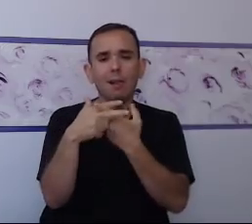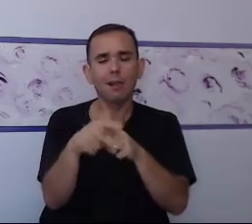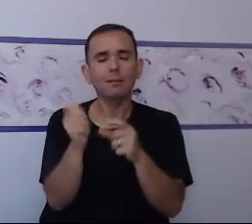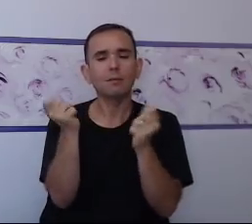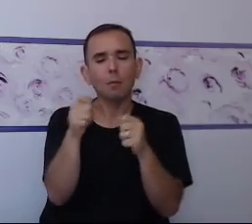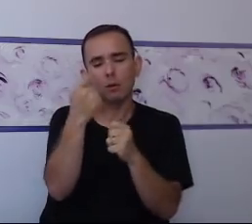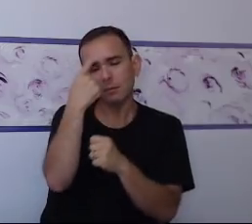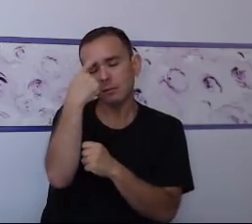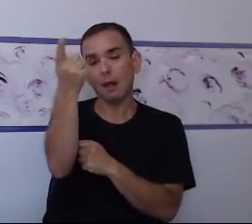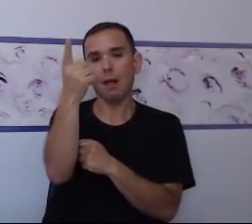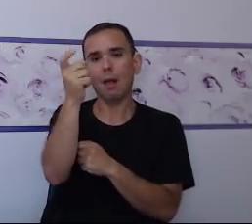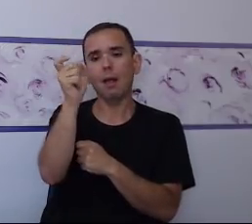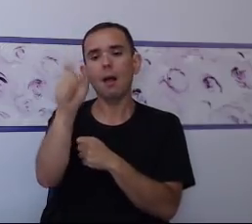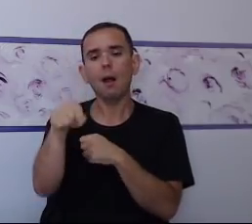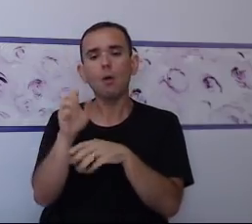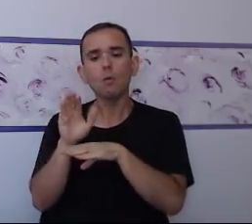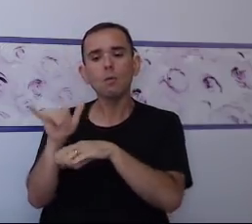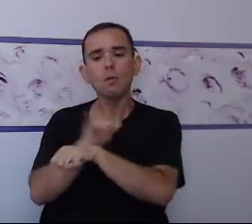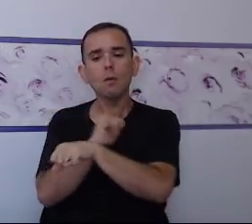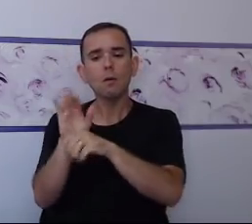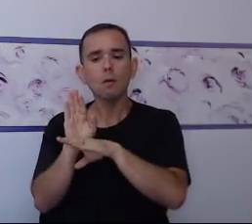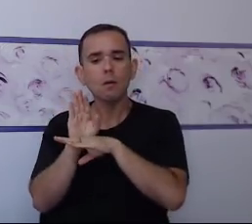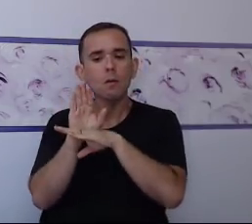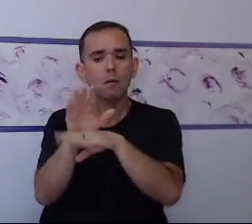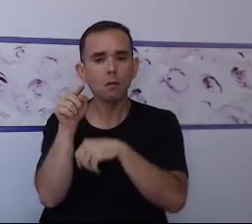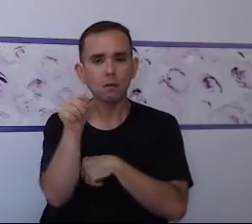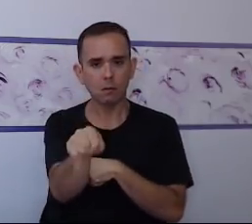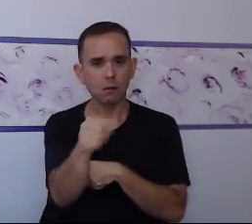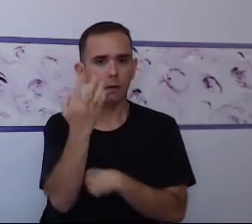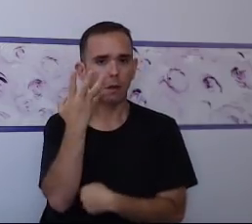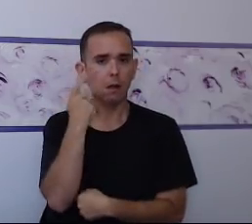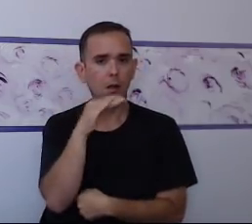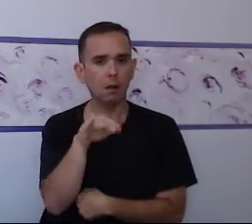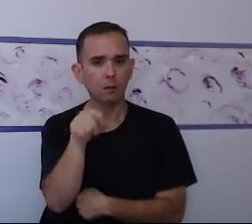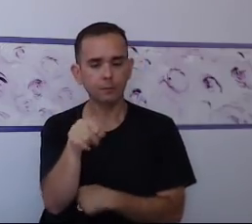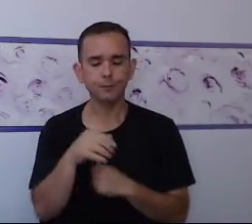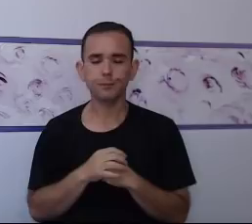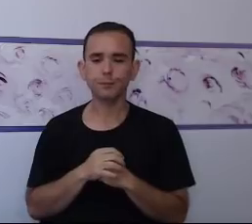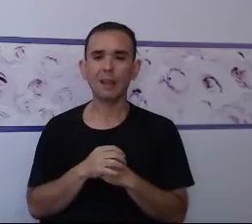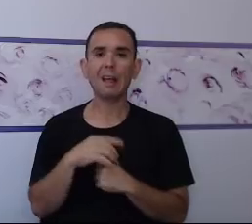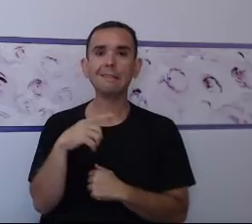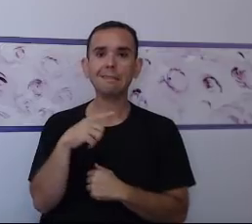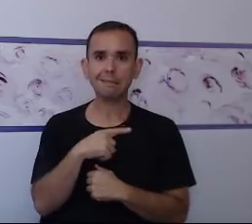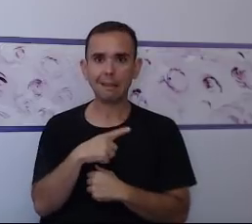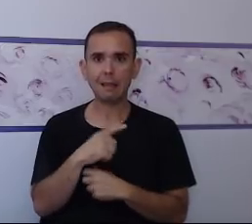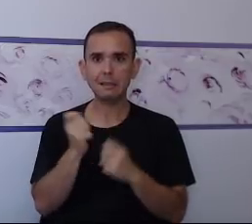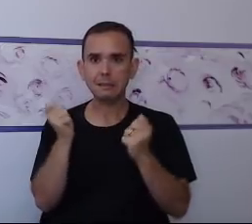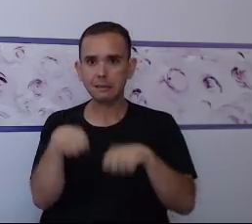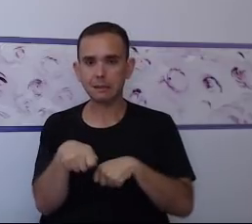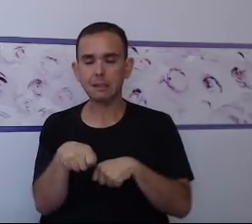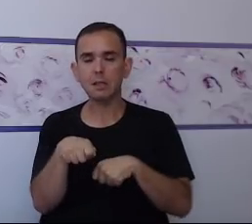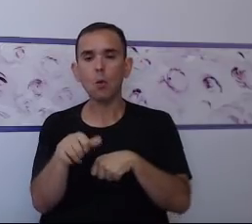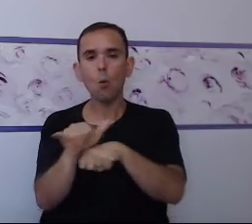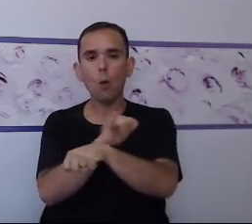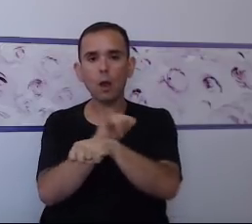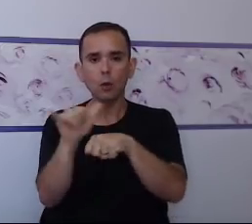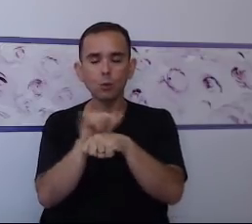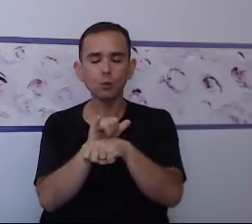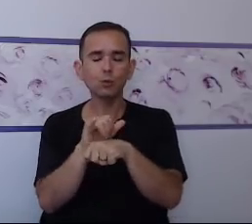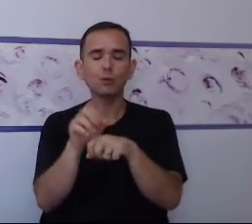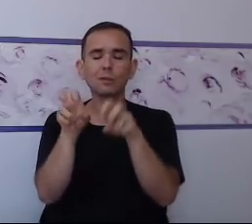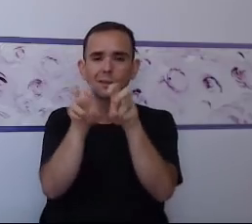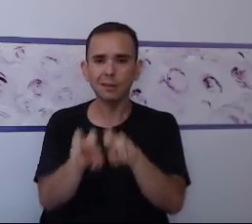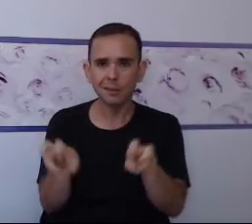estratégias para que esse recurso chegue a atender a necessidade dessa criança. Então, aí a gente tem à disposição os recursos